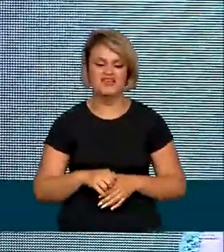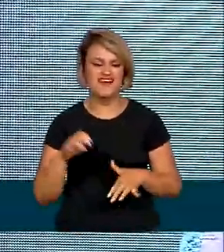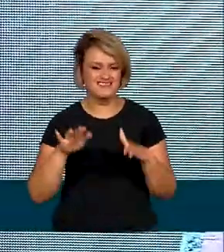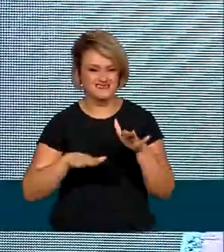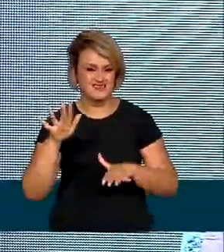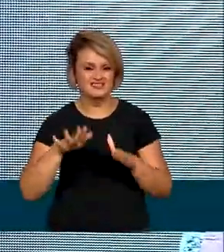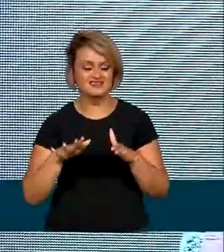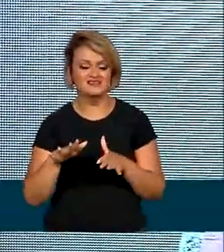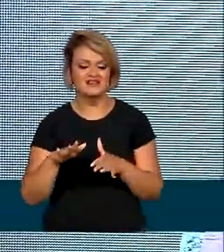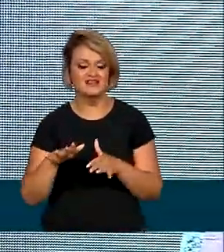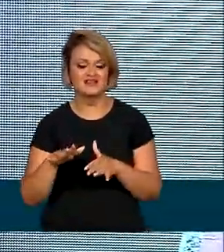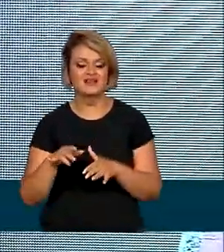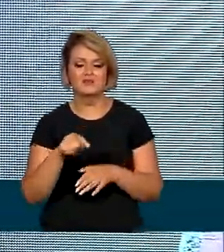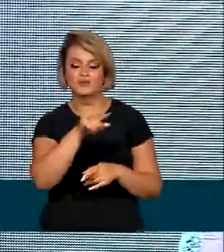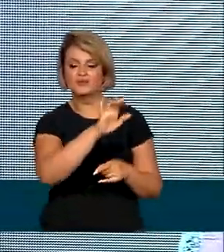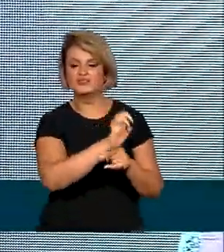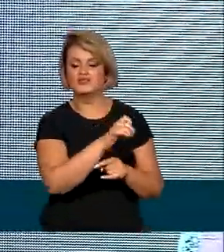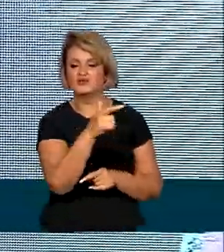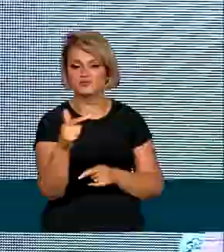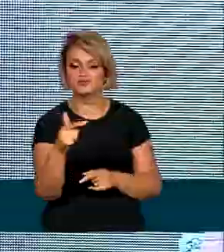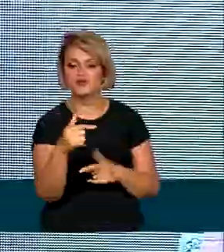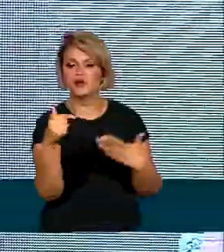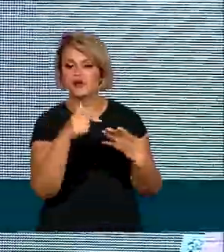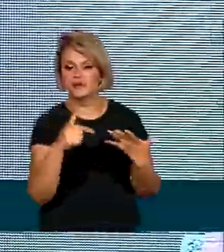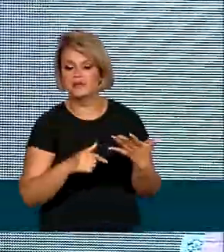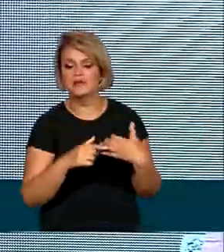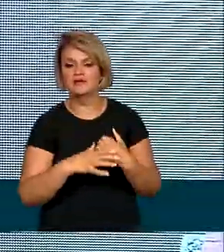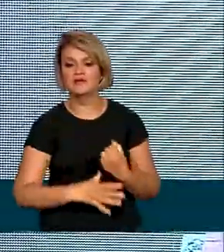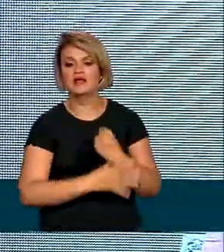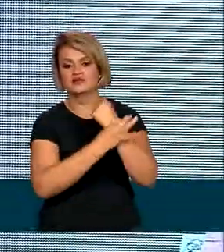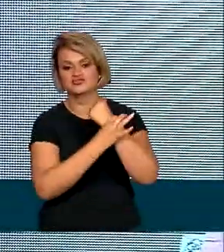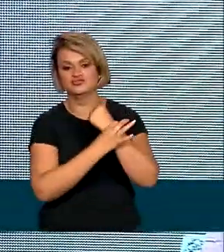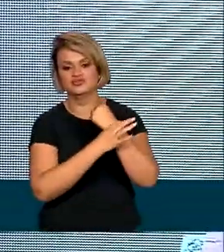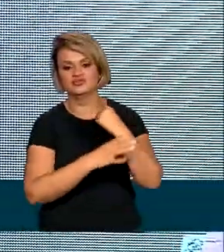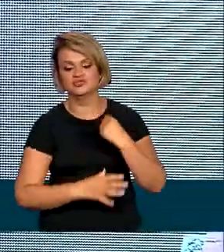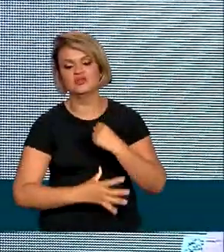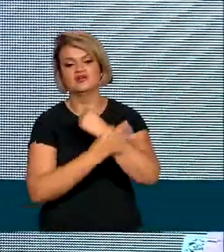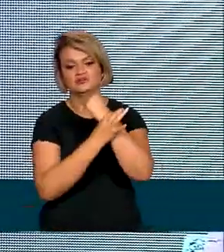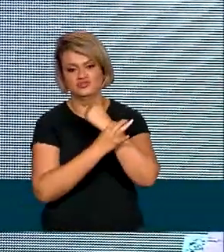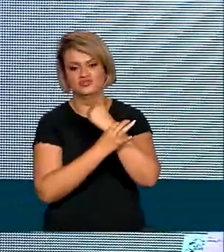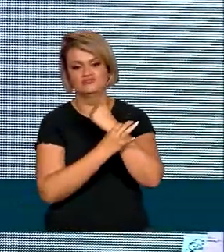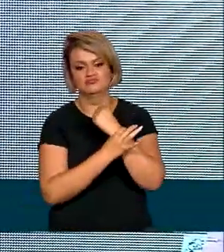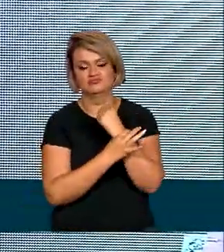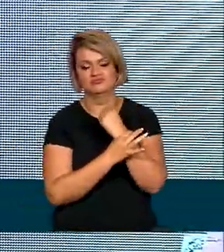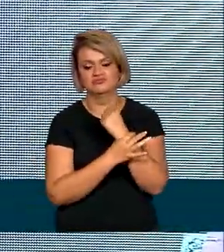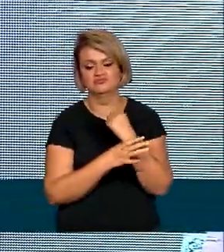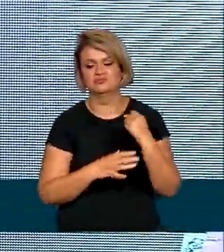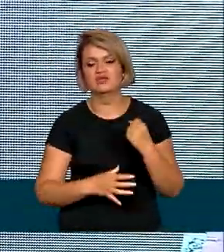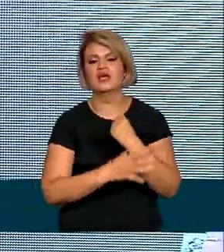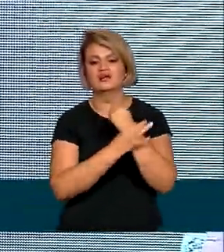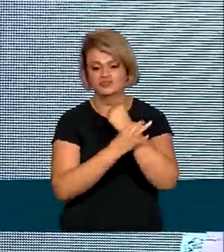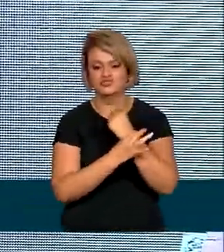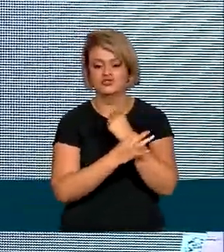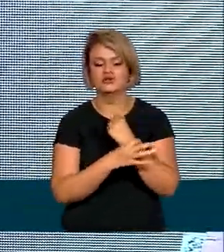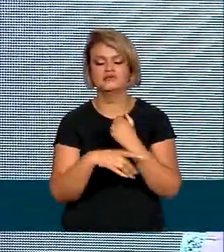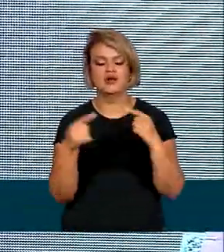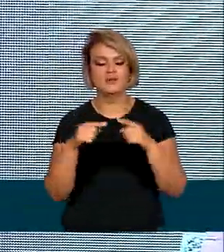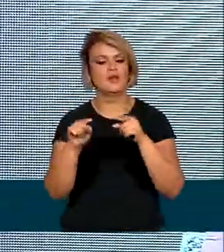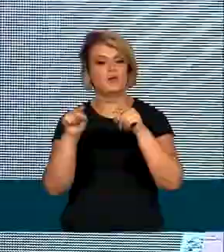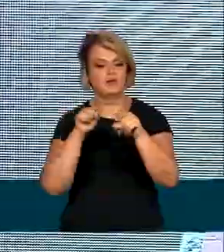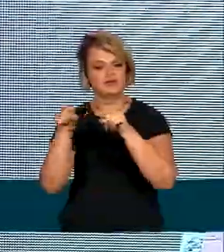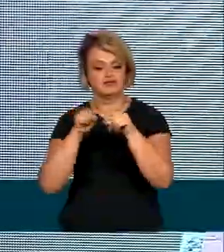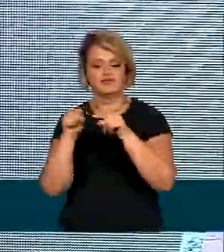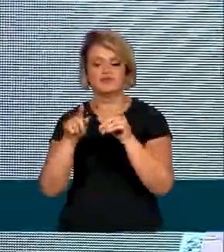vezes não tem o estado os elementos de garantia suficientes para tornarem competitivo